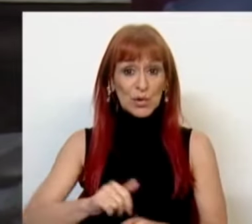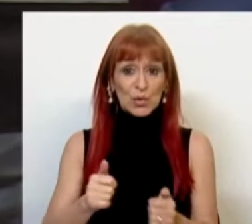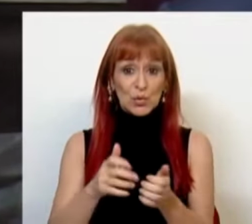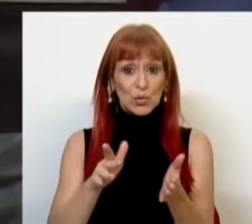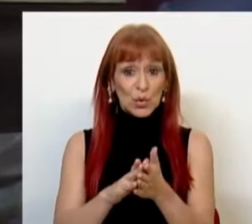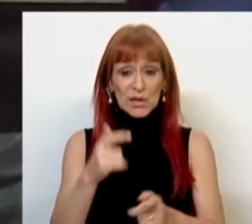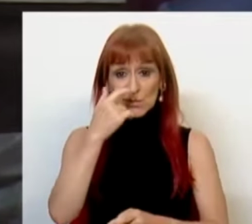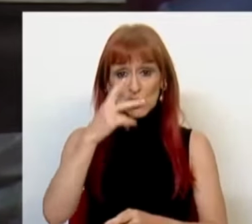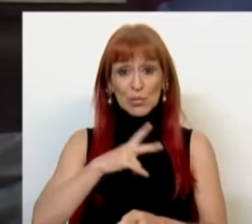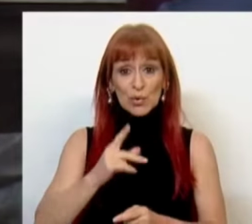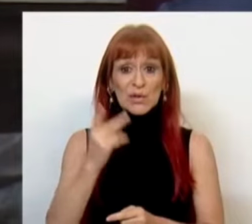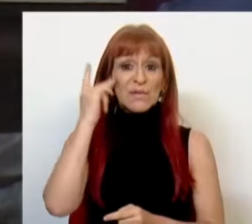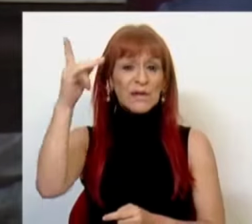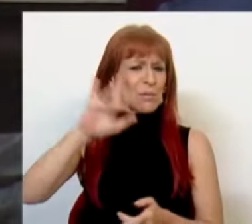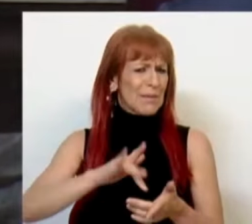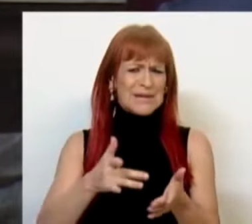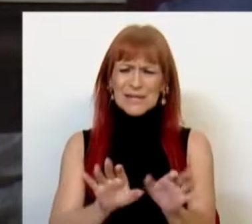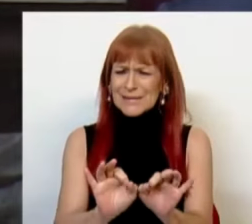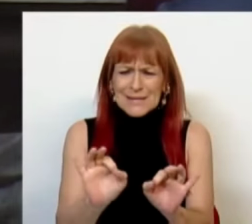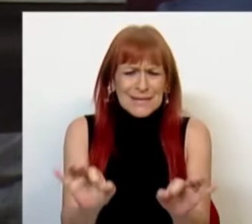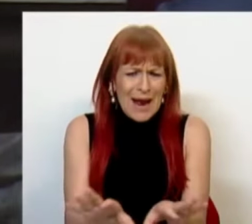os portugueses que visitam o Brasil.